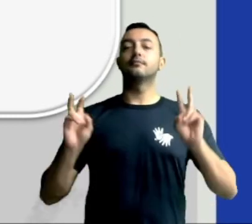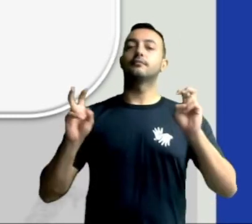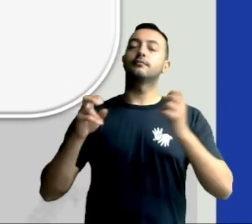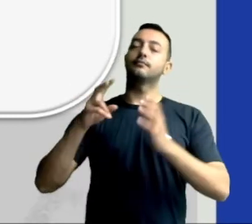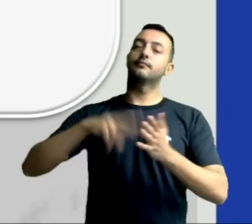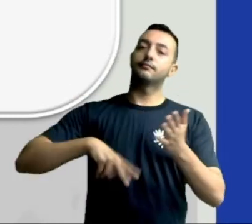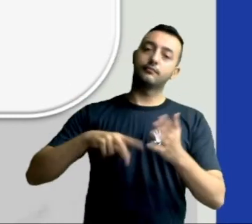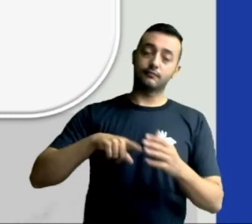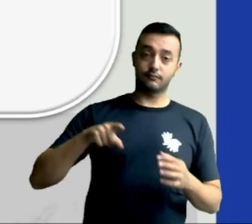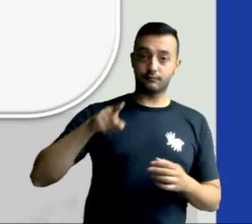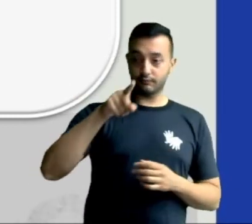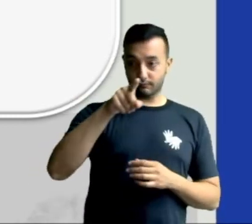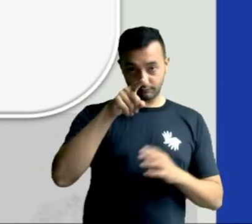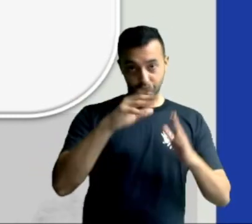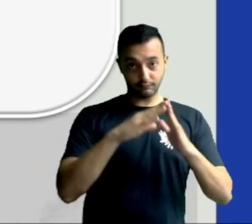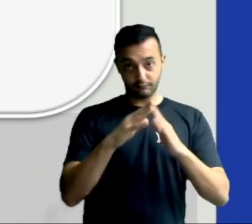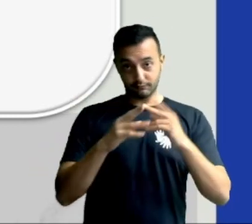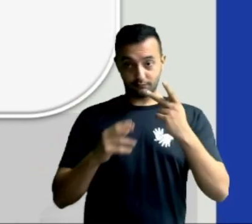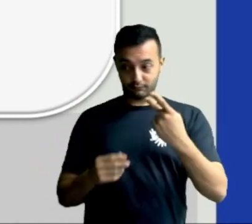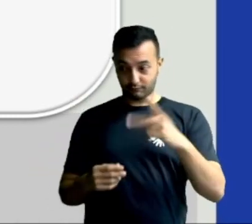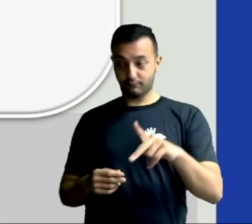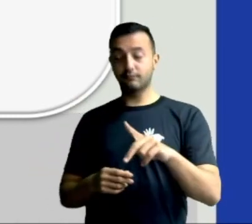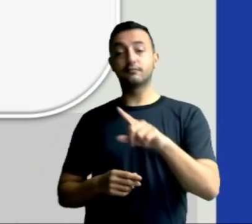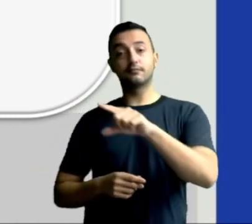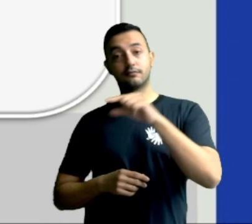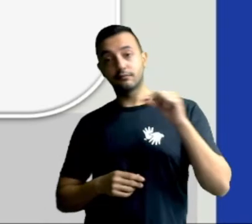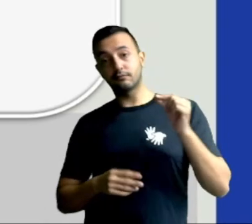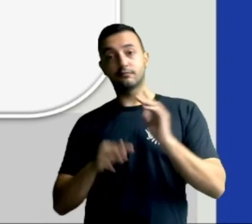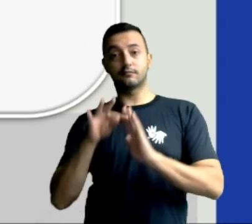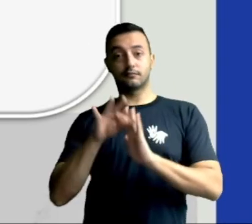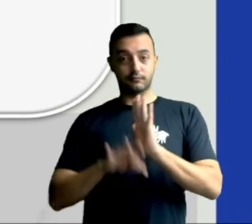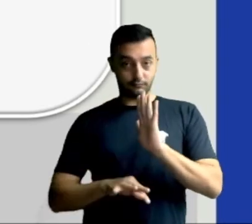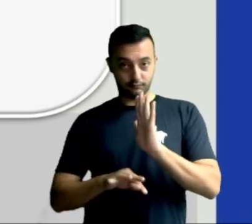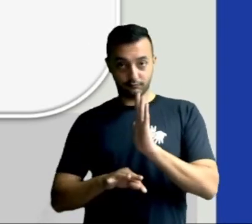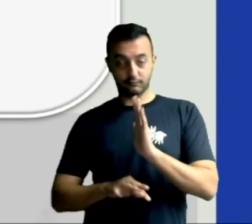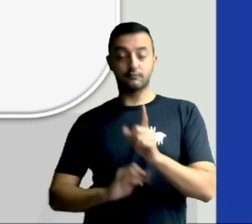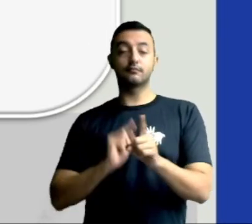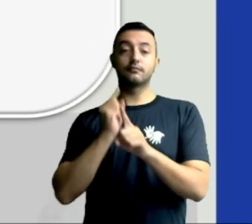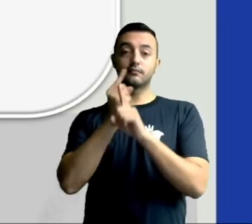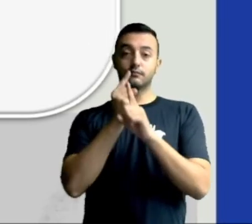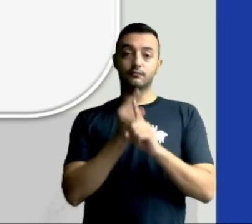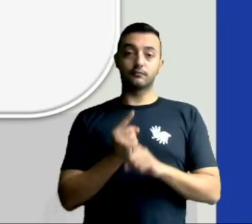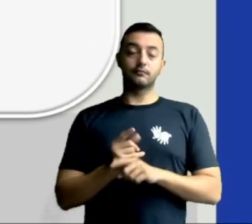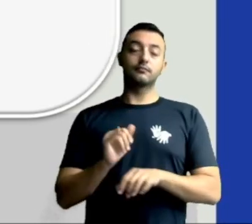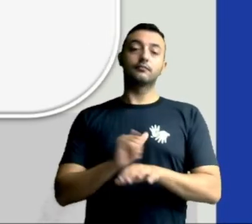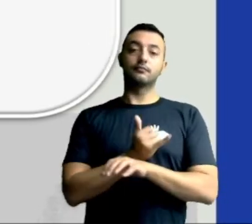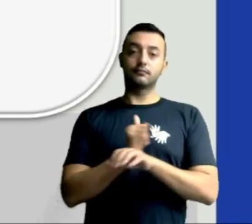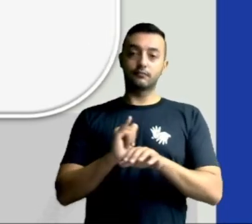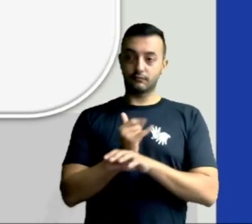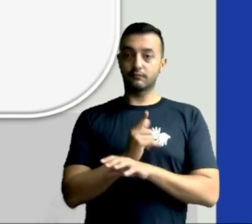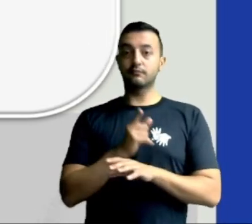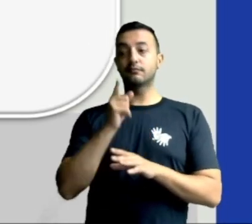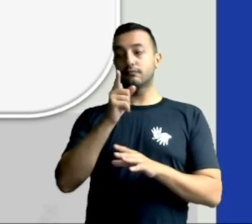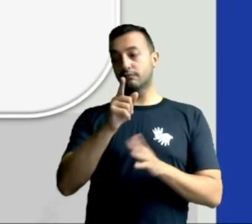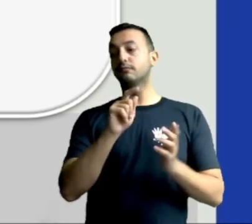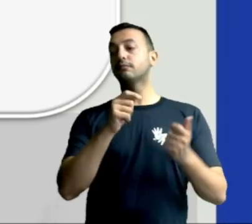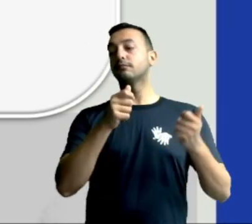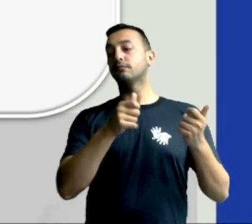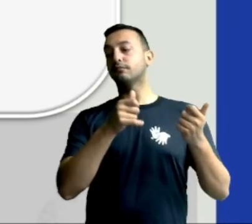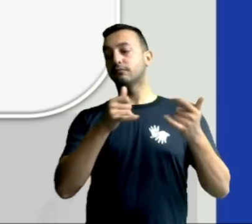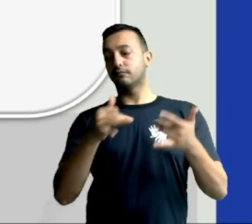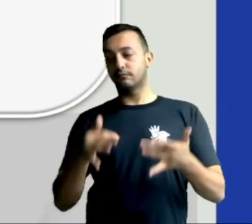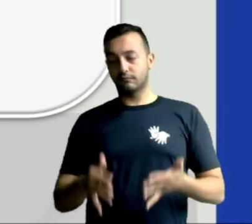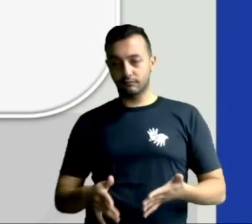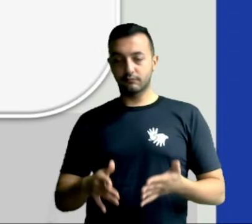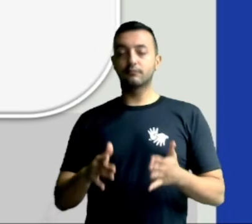leitura, eu quero que você aí em casa escolha um texto, identifique as estratégias, escreva qual parte do